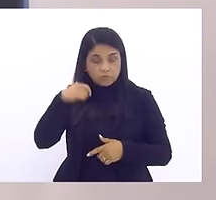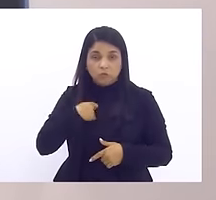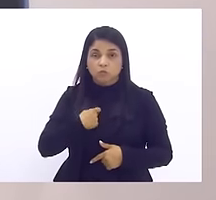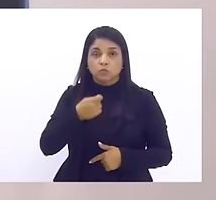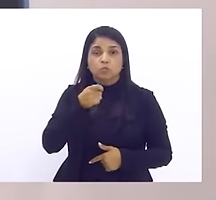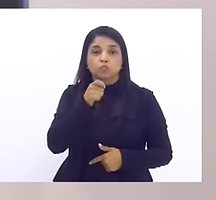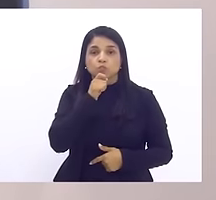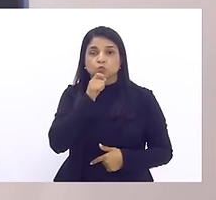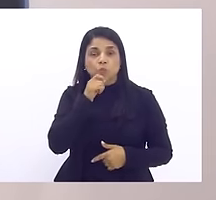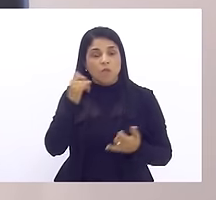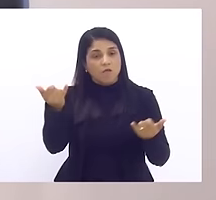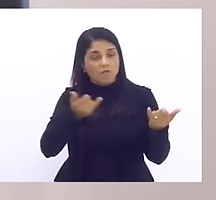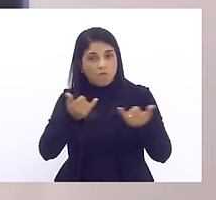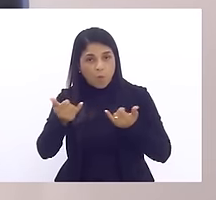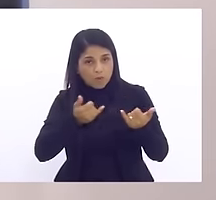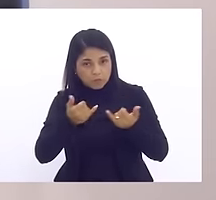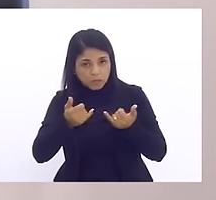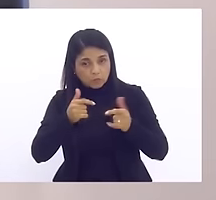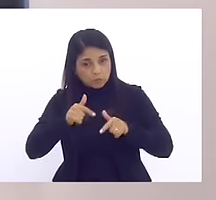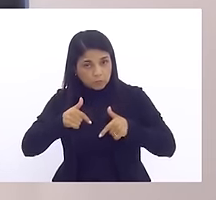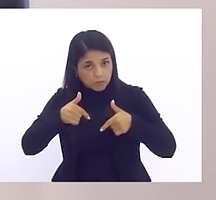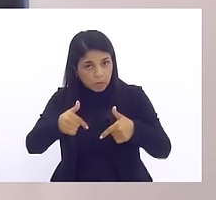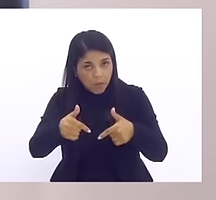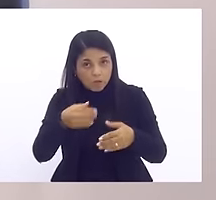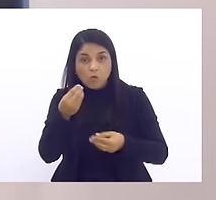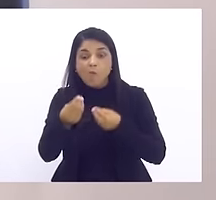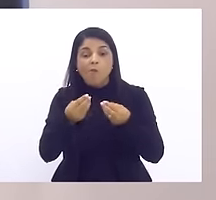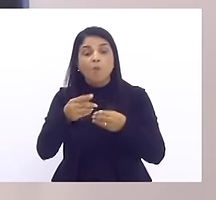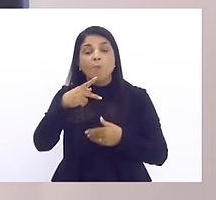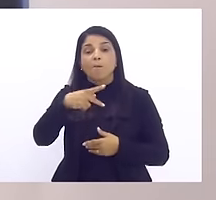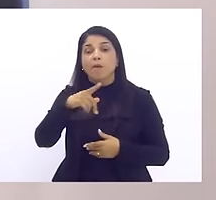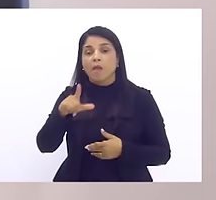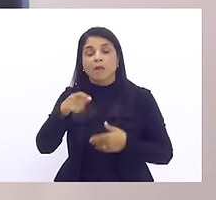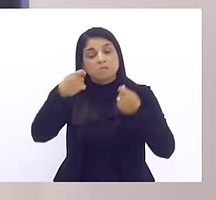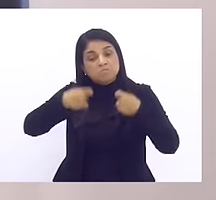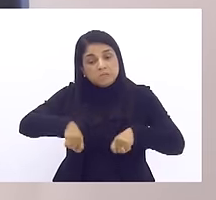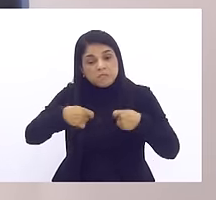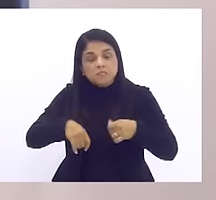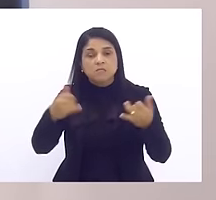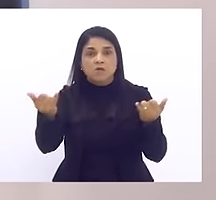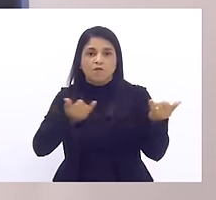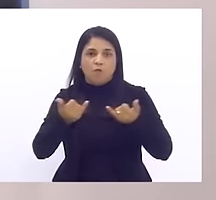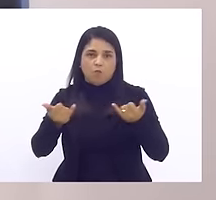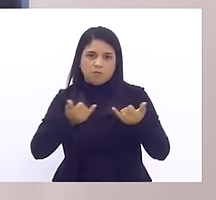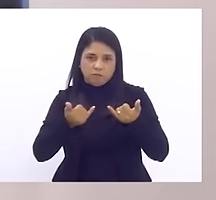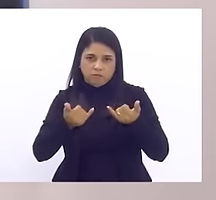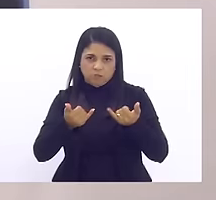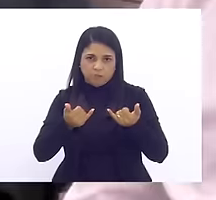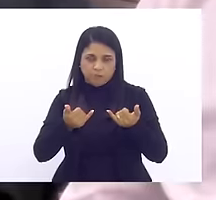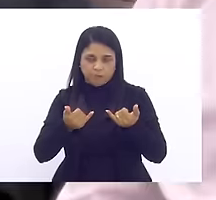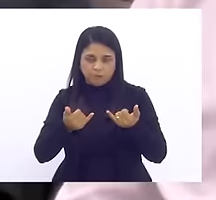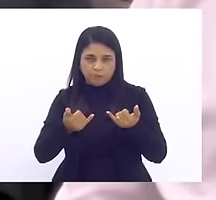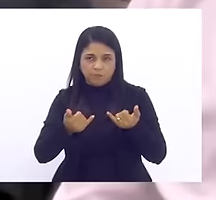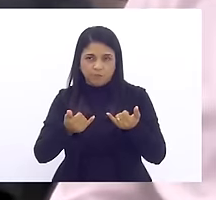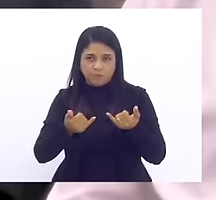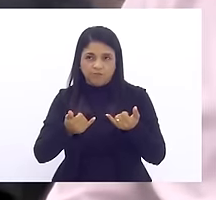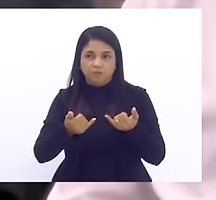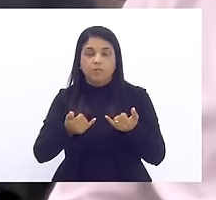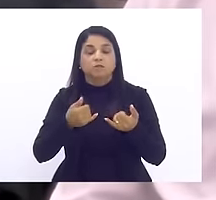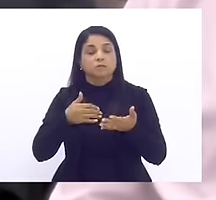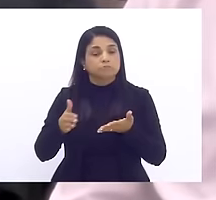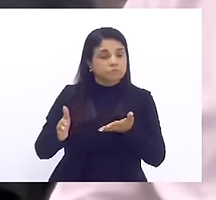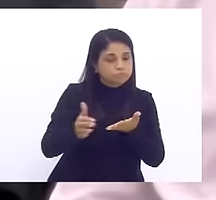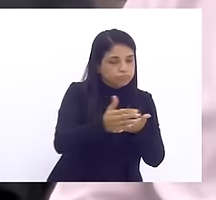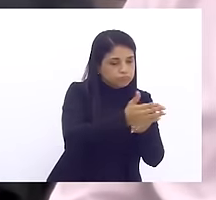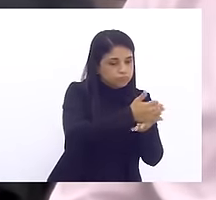informações operacionais alguém na pele precisa de ter essas informações nós podemos levantar